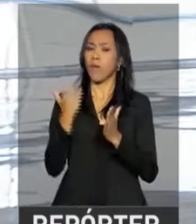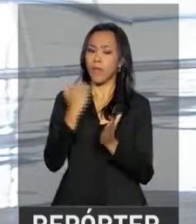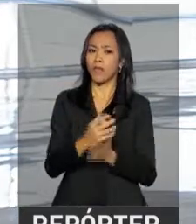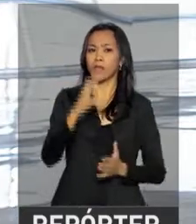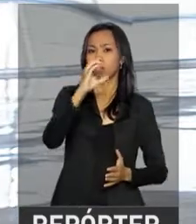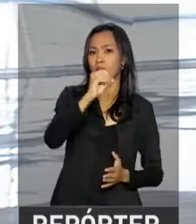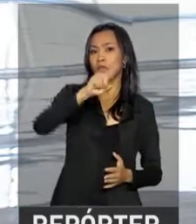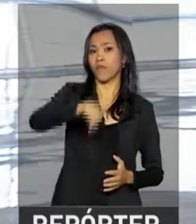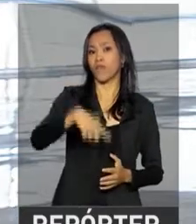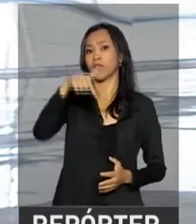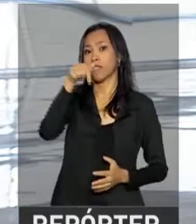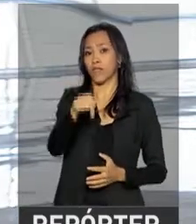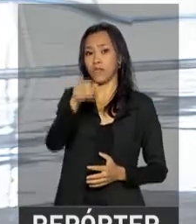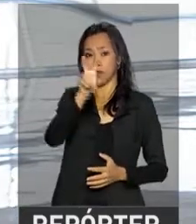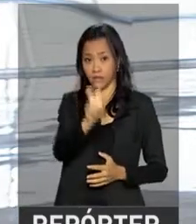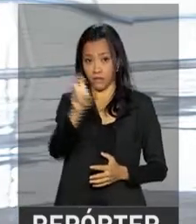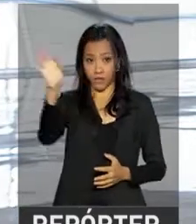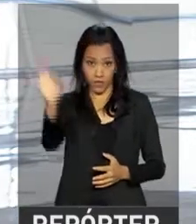0,75%